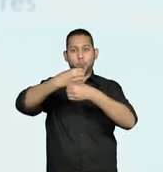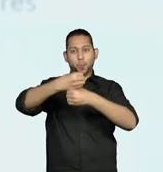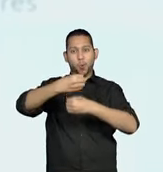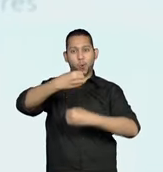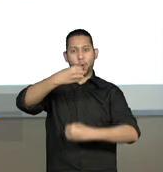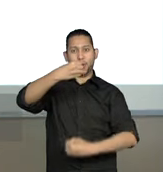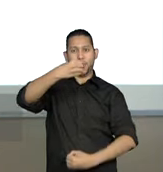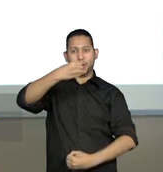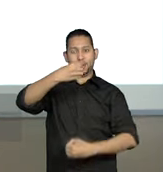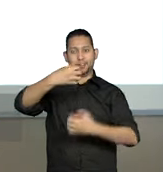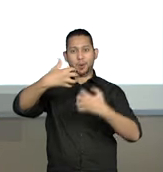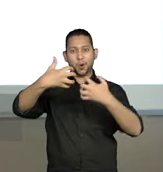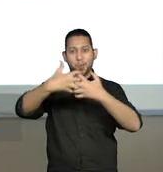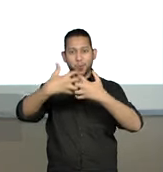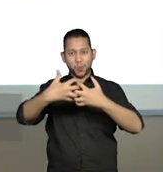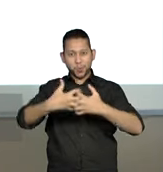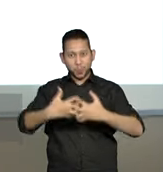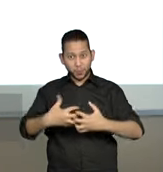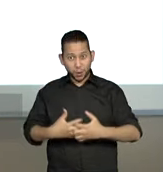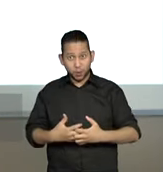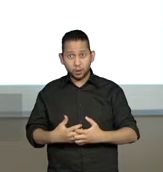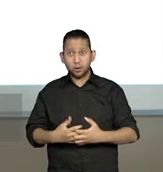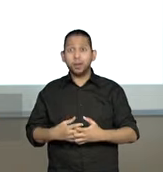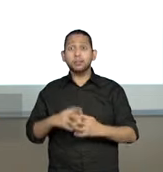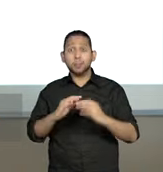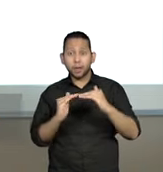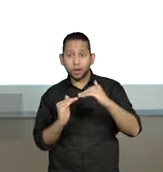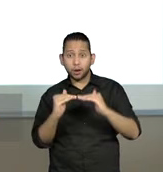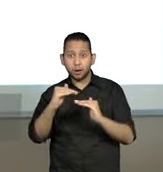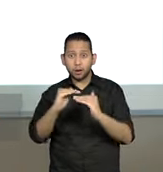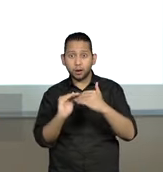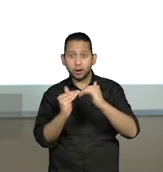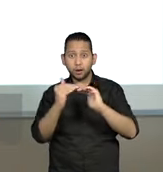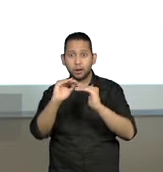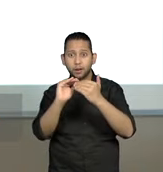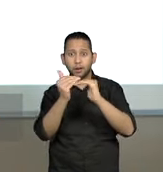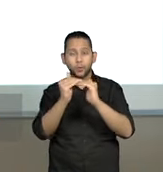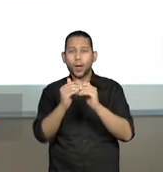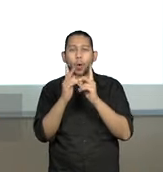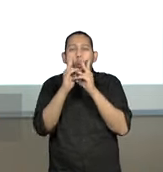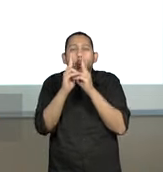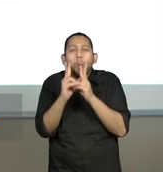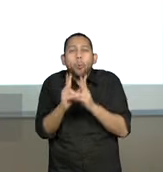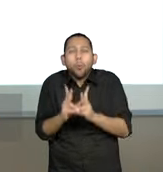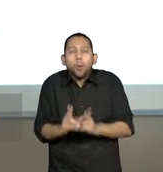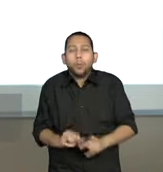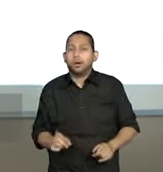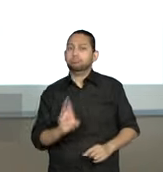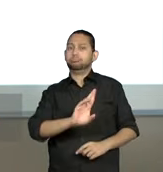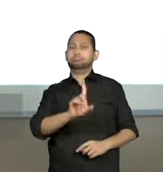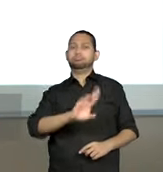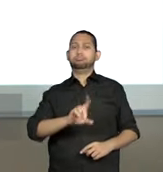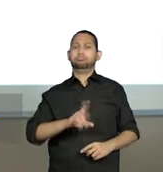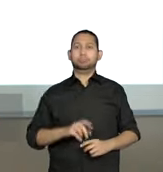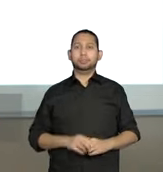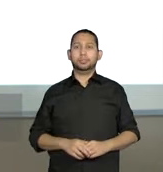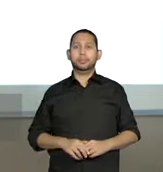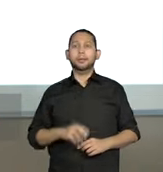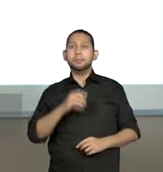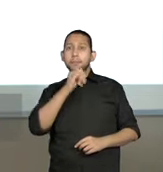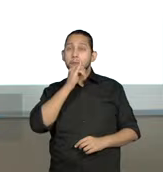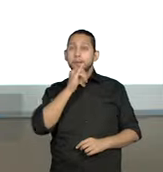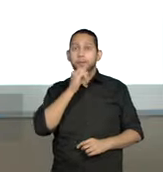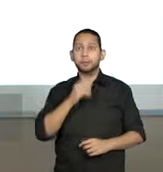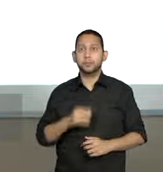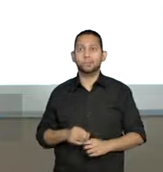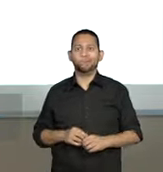elas também são irregulares, tá? Vocês podem ver que elas não têm uma simetria, ó. Tem